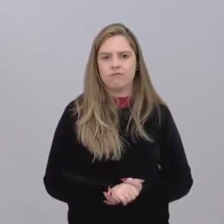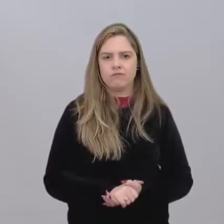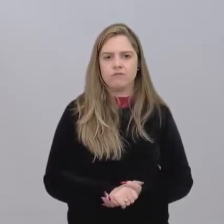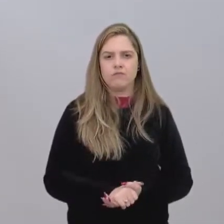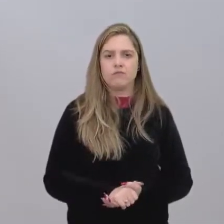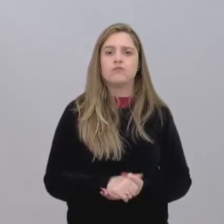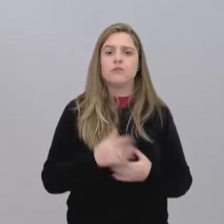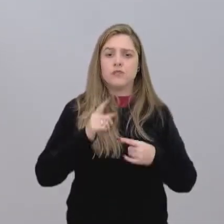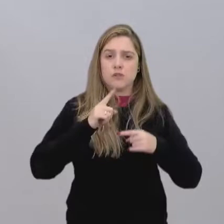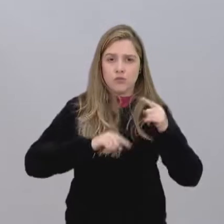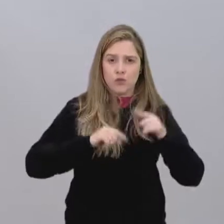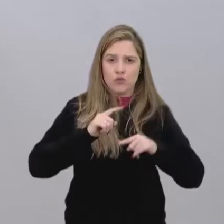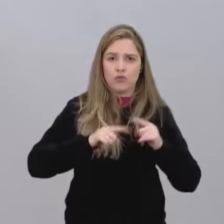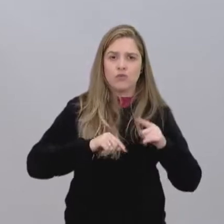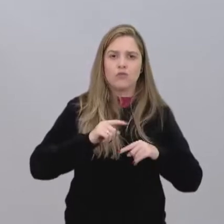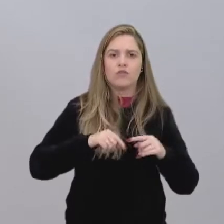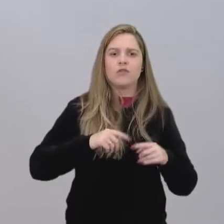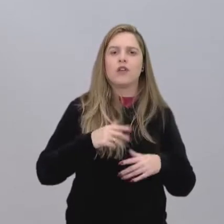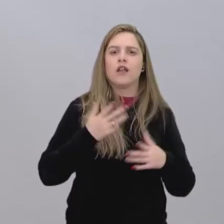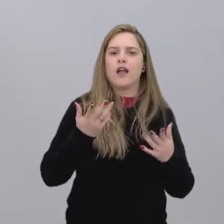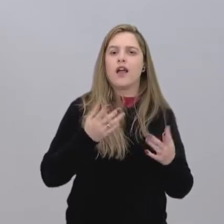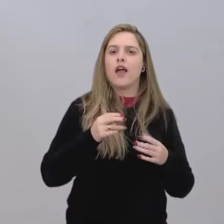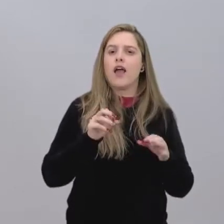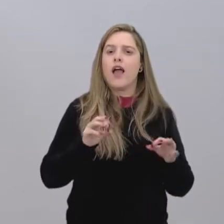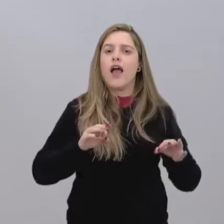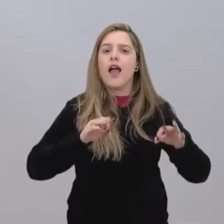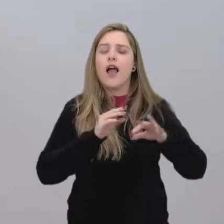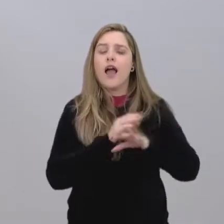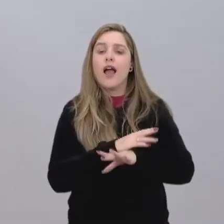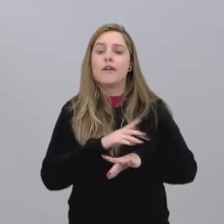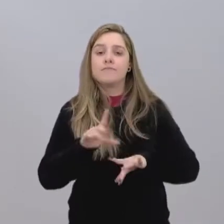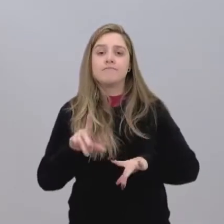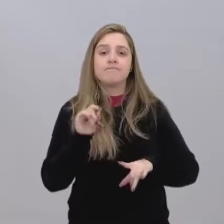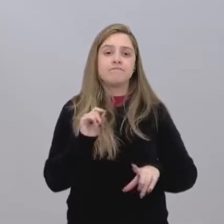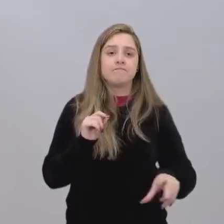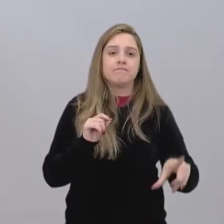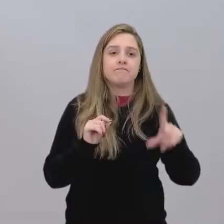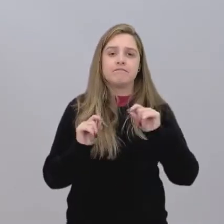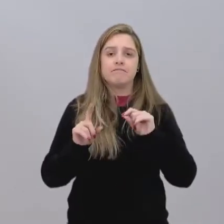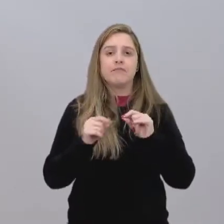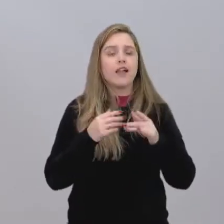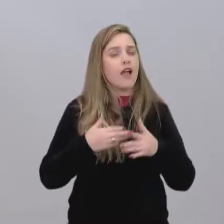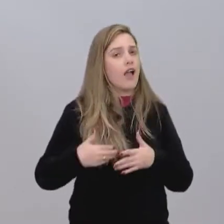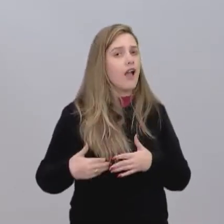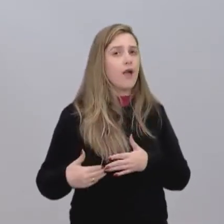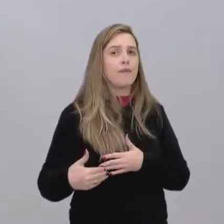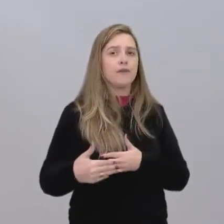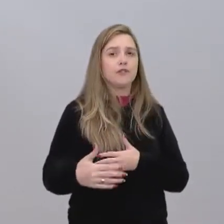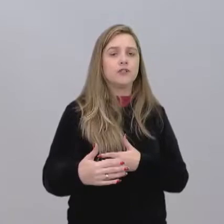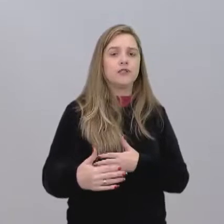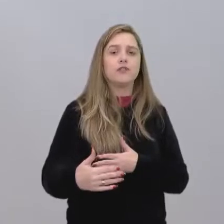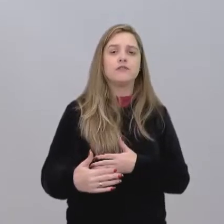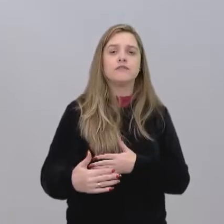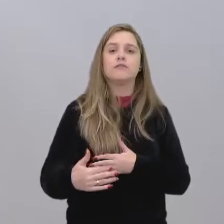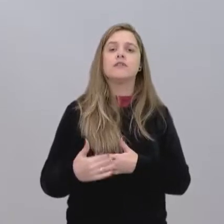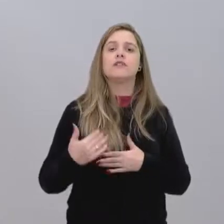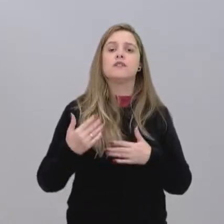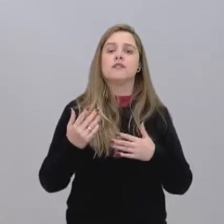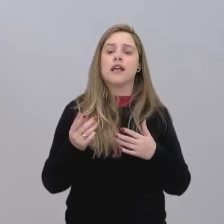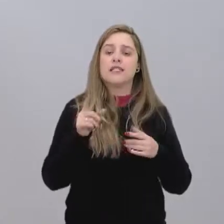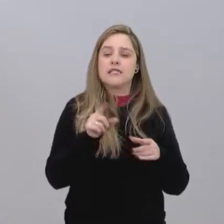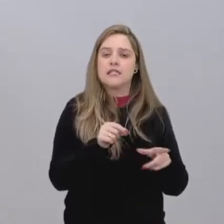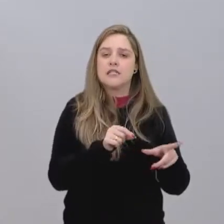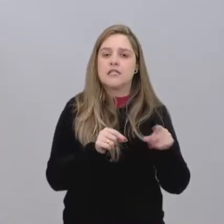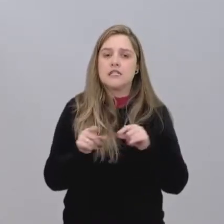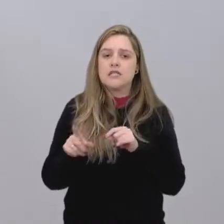esses produtos, né, acabam então sendo selecionados e a partir daí, então, a partir dessa seleção, eles